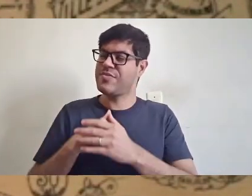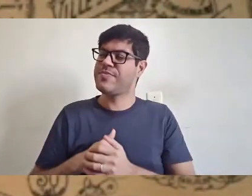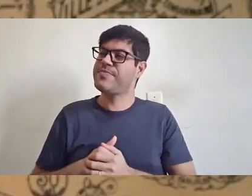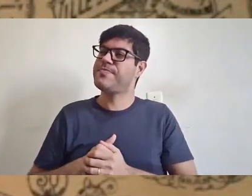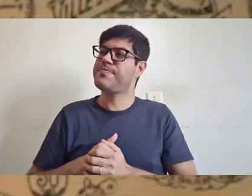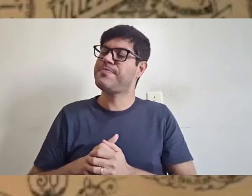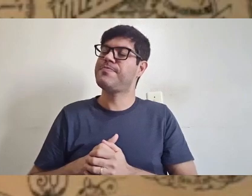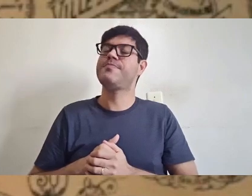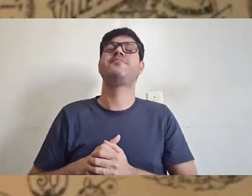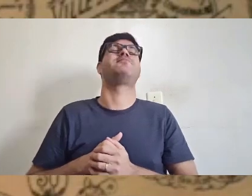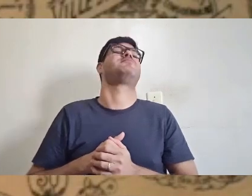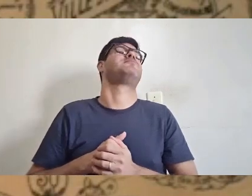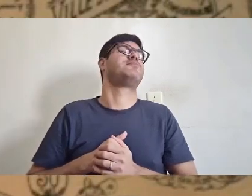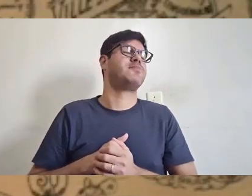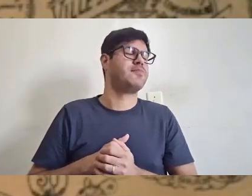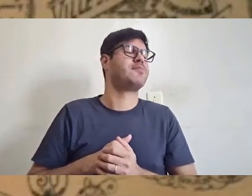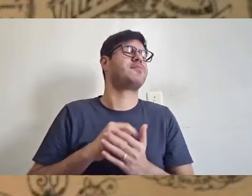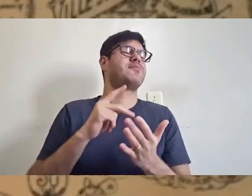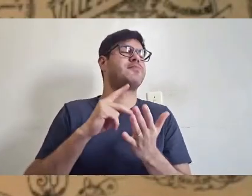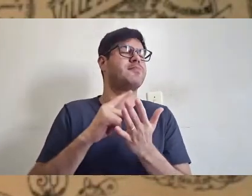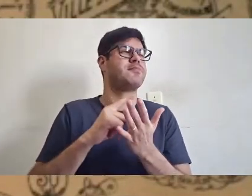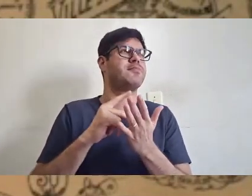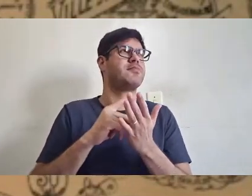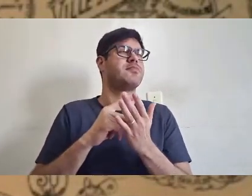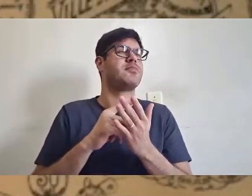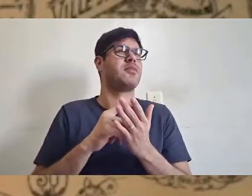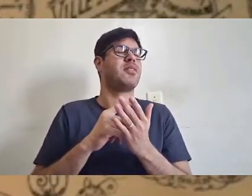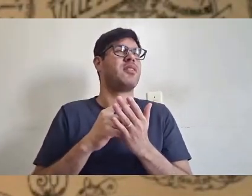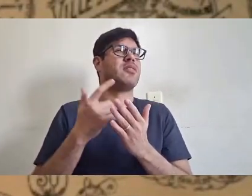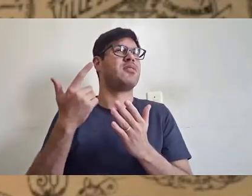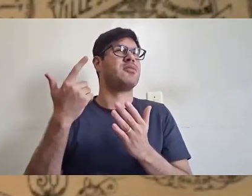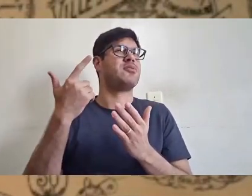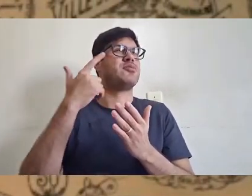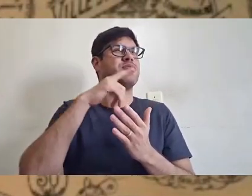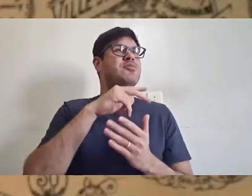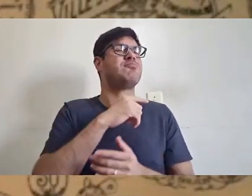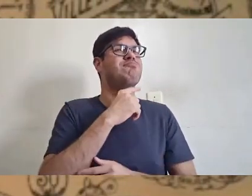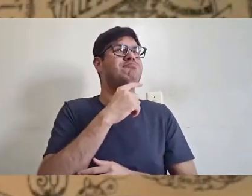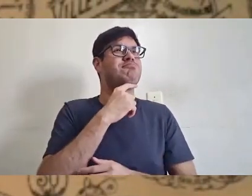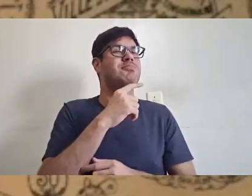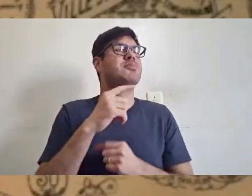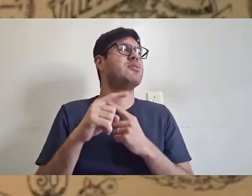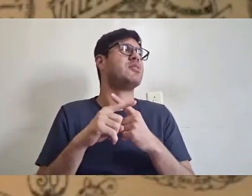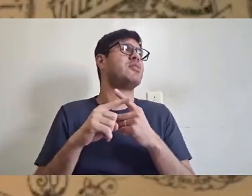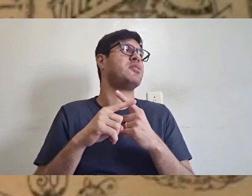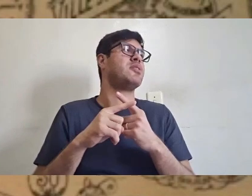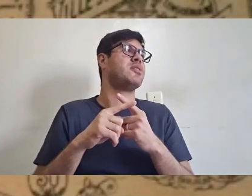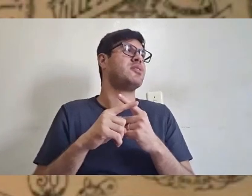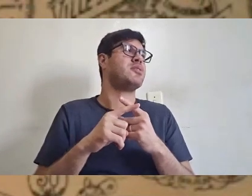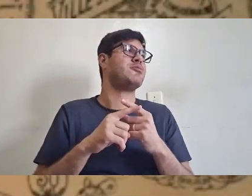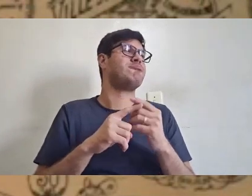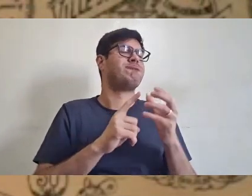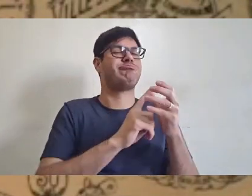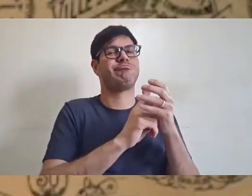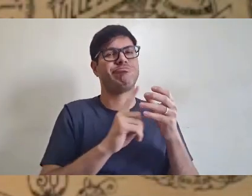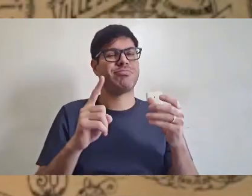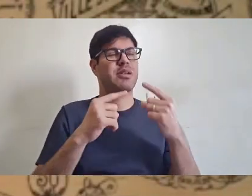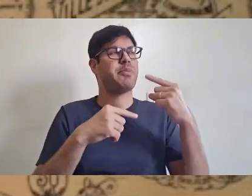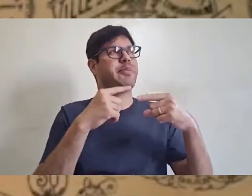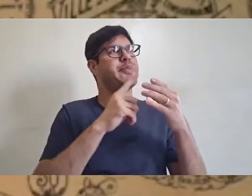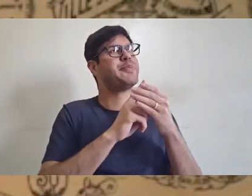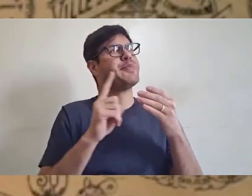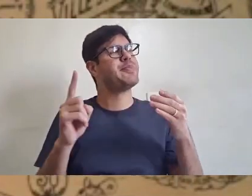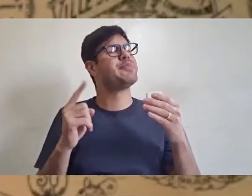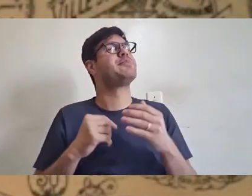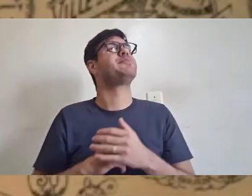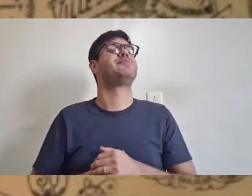Aí eu não me reelegi por causa de coeficiente de partido, Tá entendeu? certo. É isso aí que eu ia falar. Então,